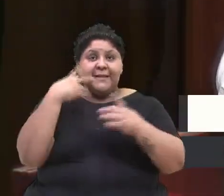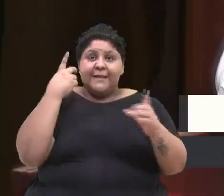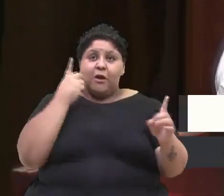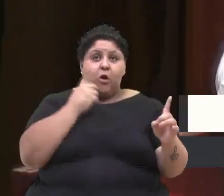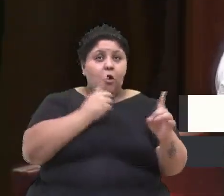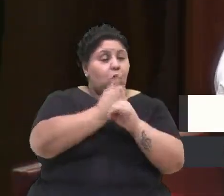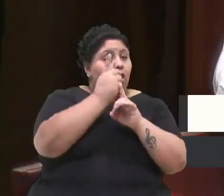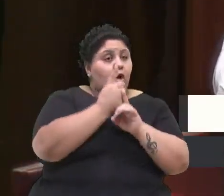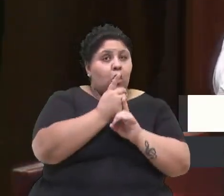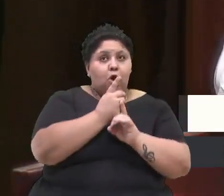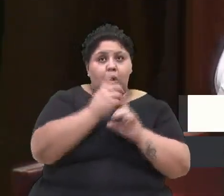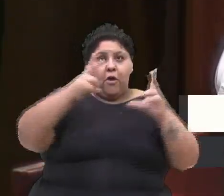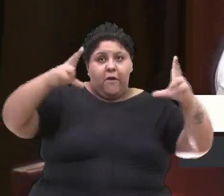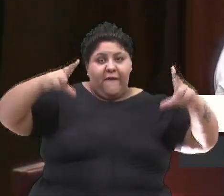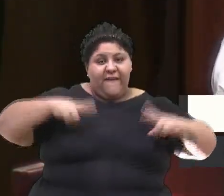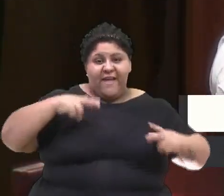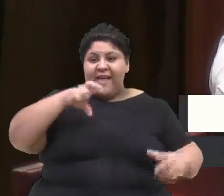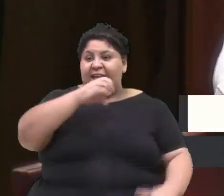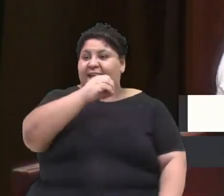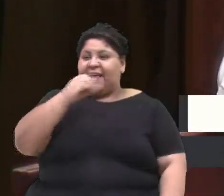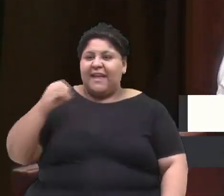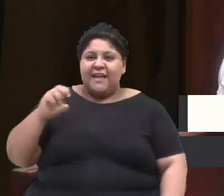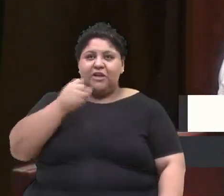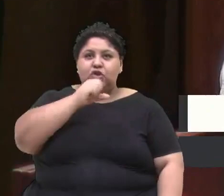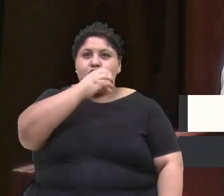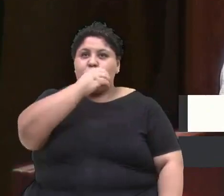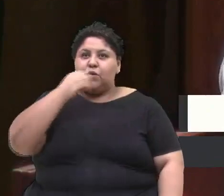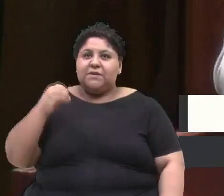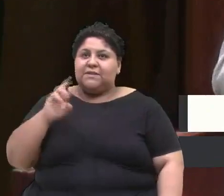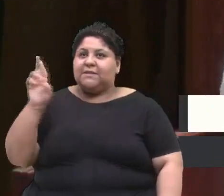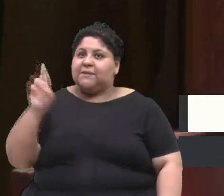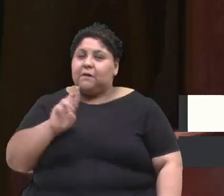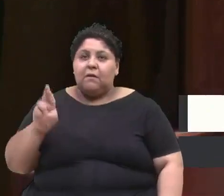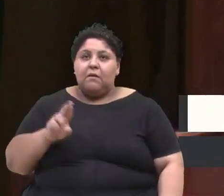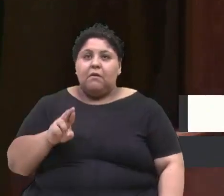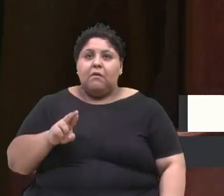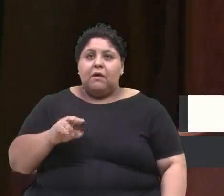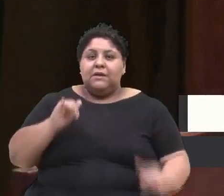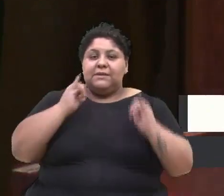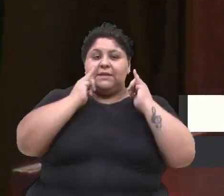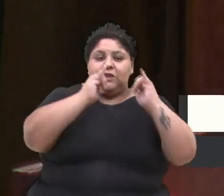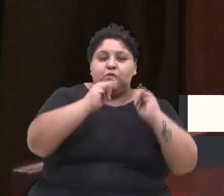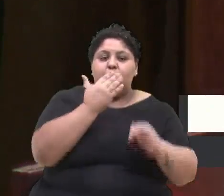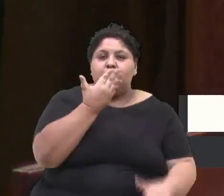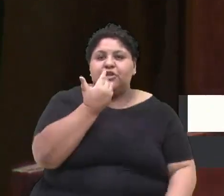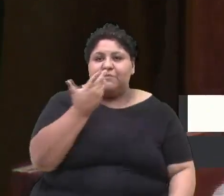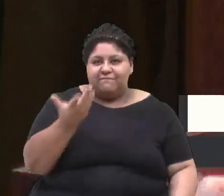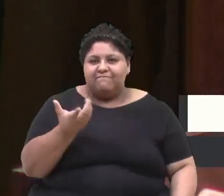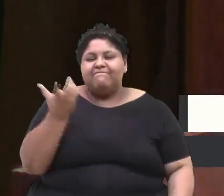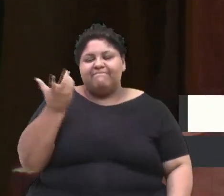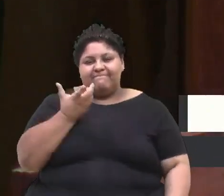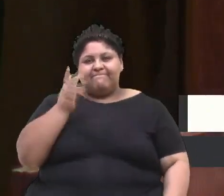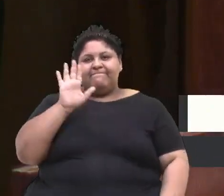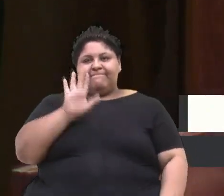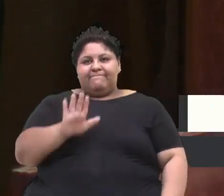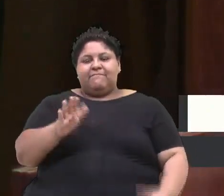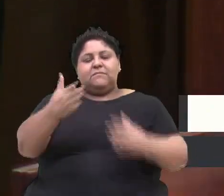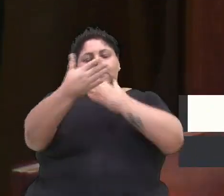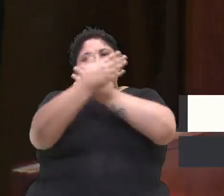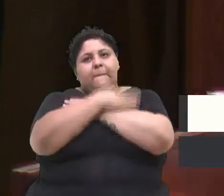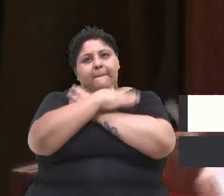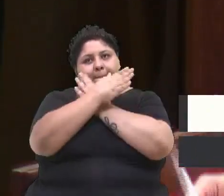com esses médicos é R$500, R$800, deslocamento, alimentação. Então, aqui eu queria deixar o meu abraço